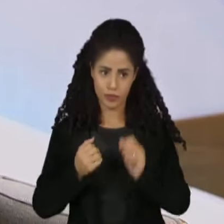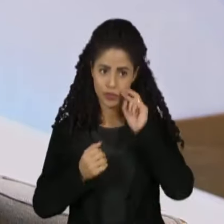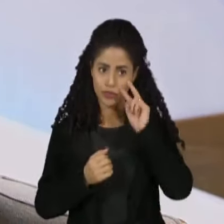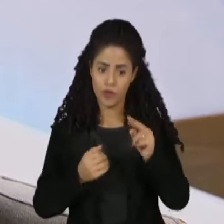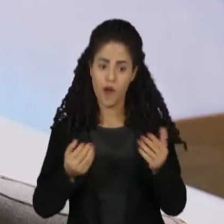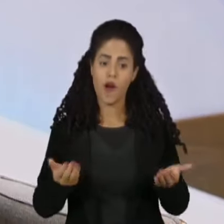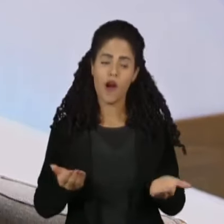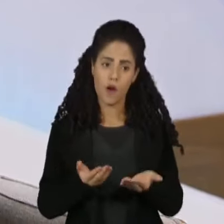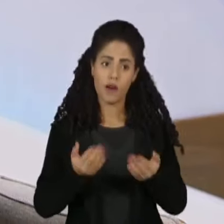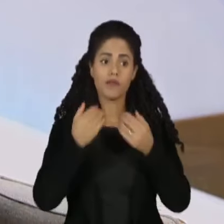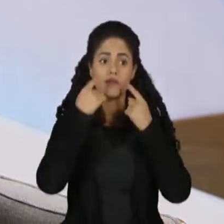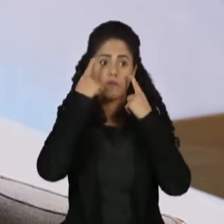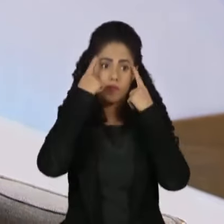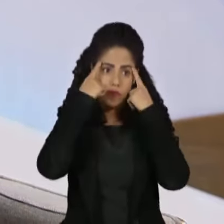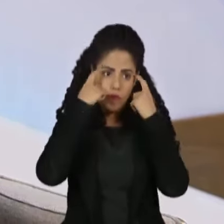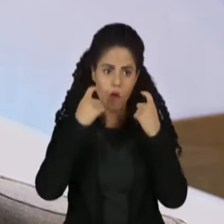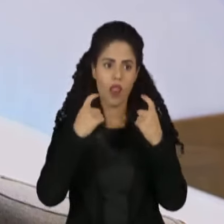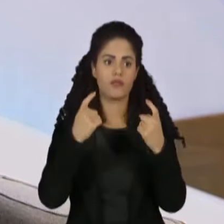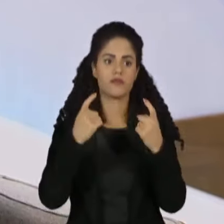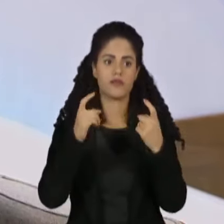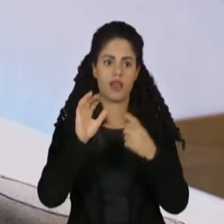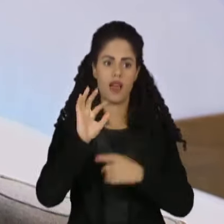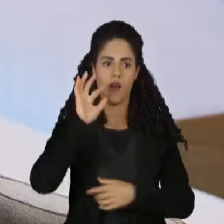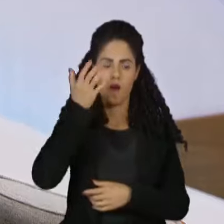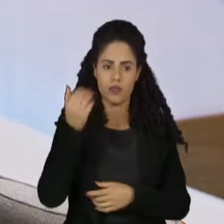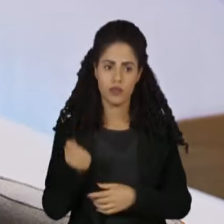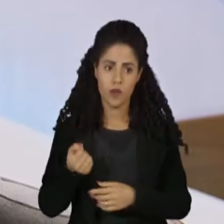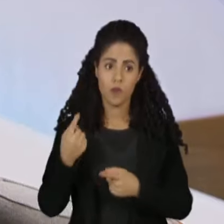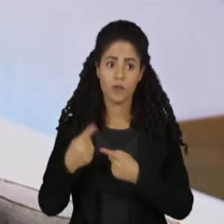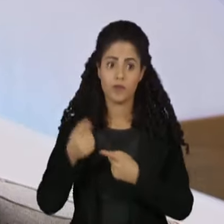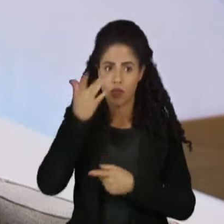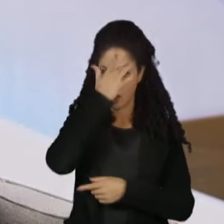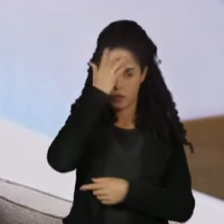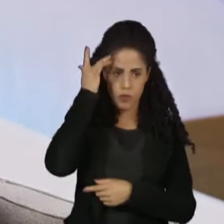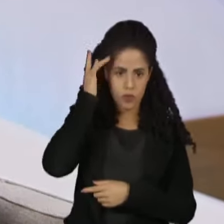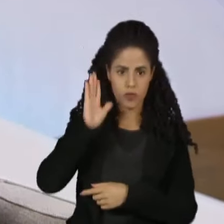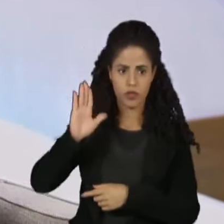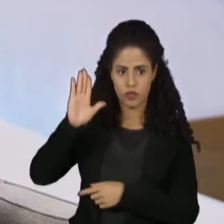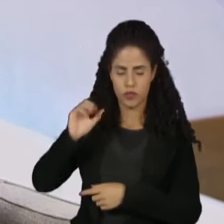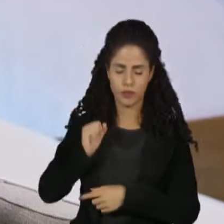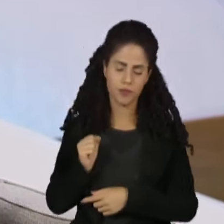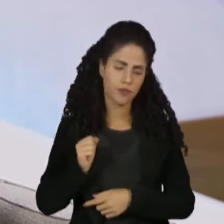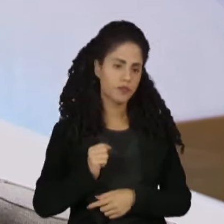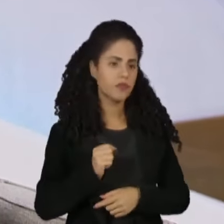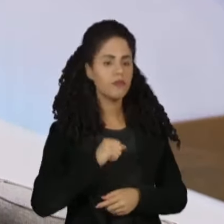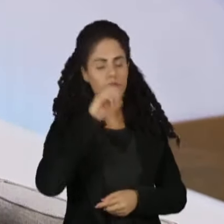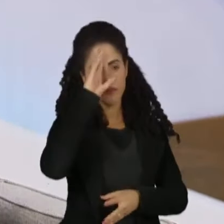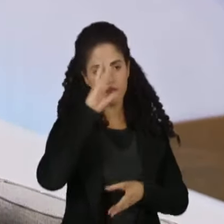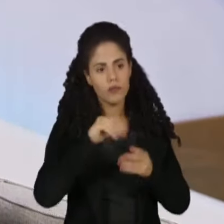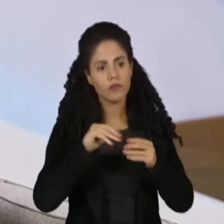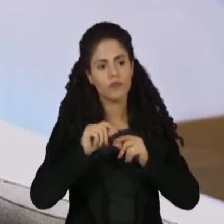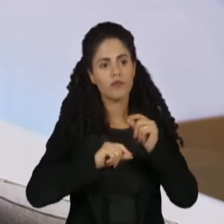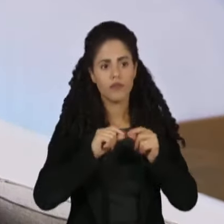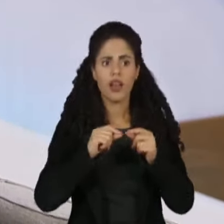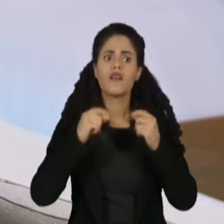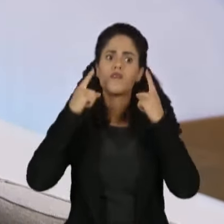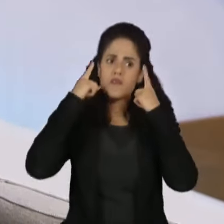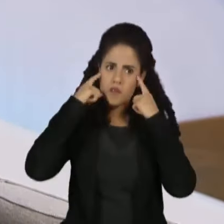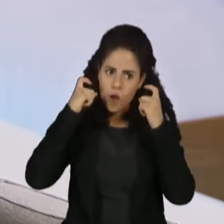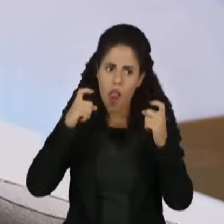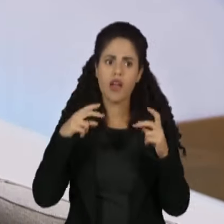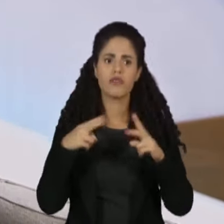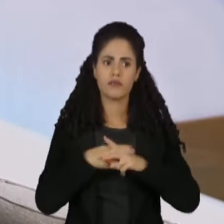o ato de violência protagonizado por eh por candidatos Primeiro vamos entender que que foi violento foi